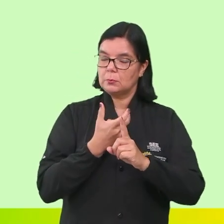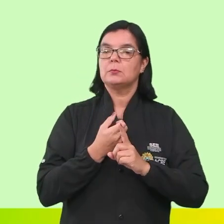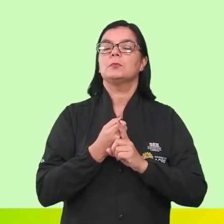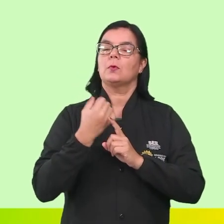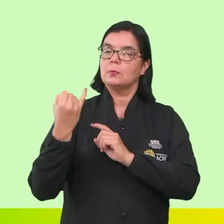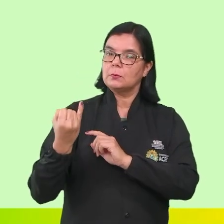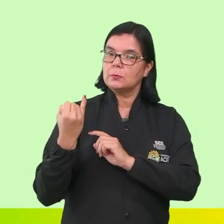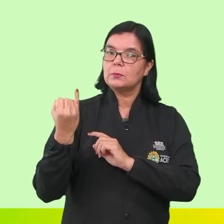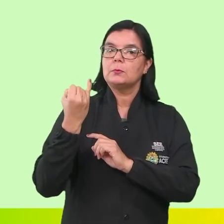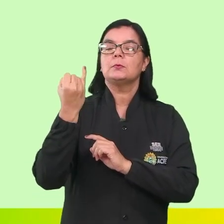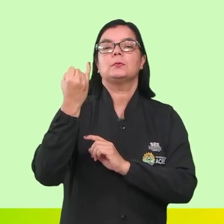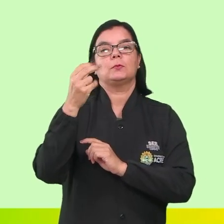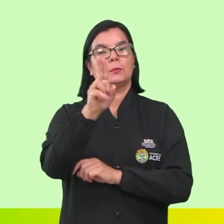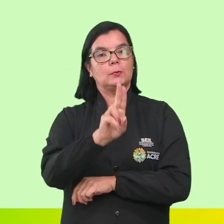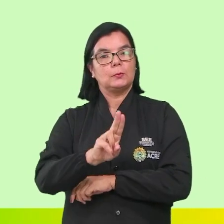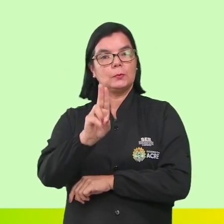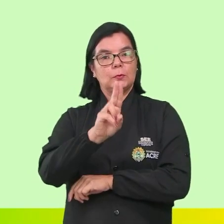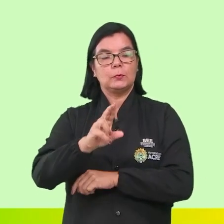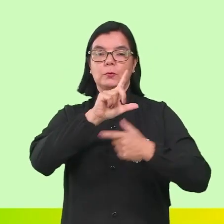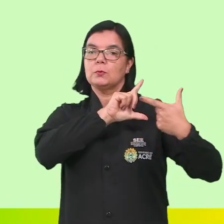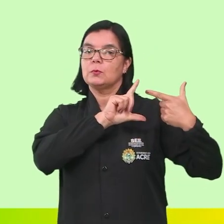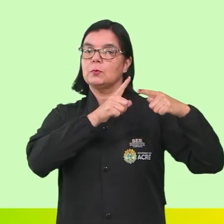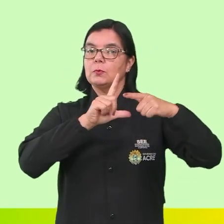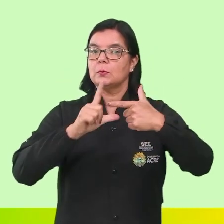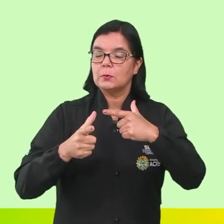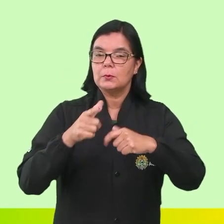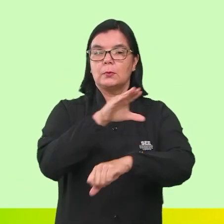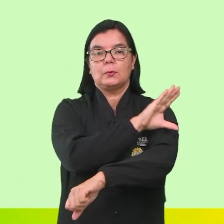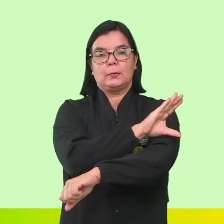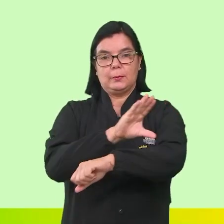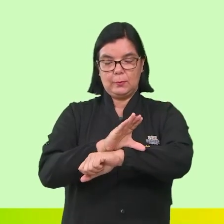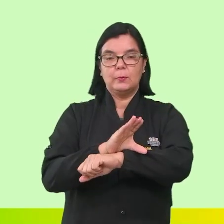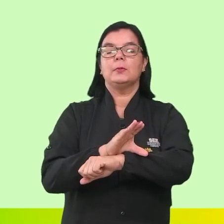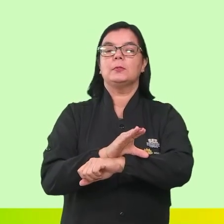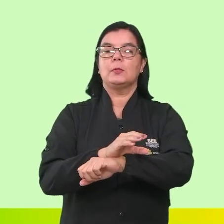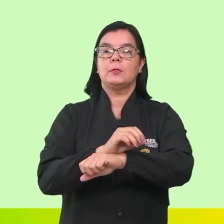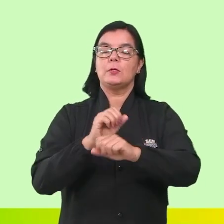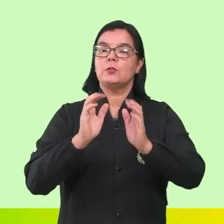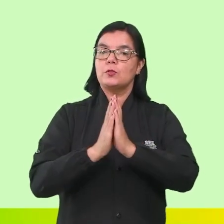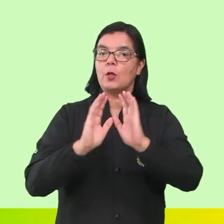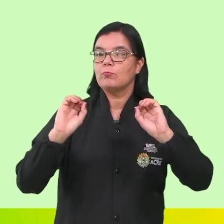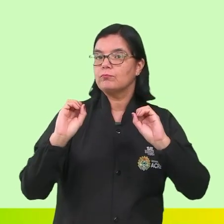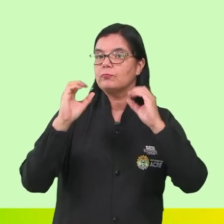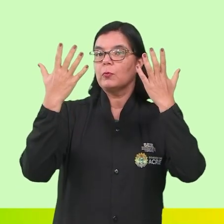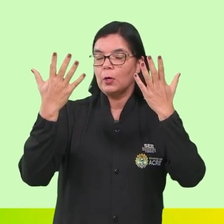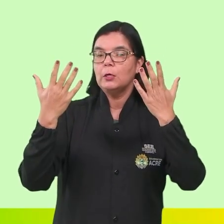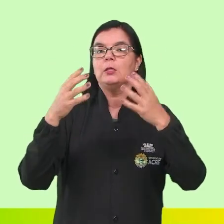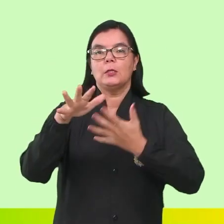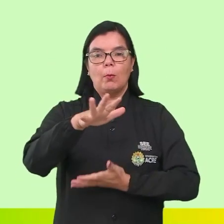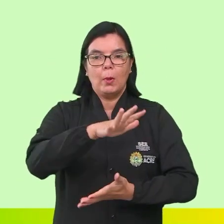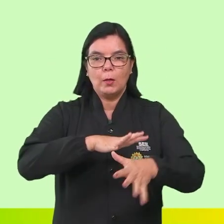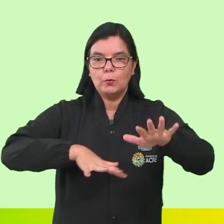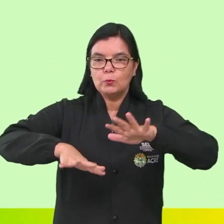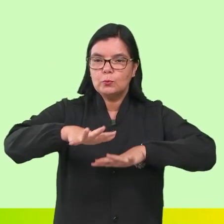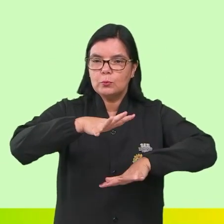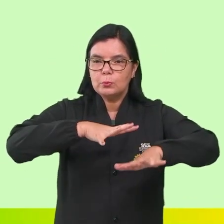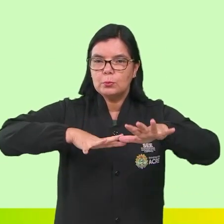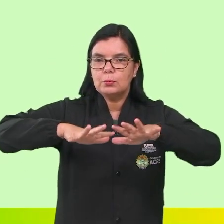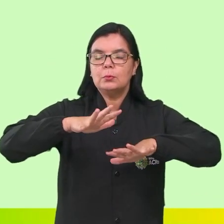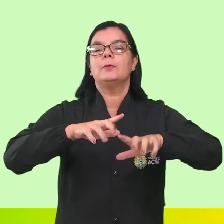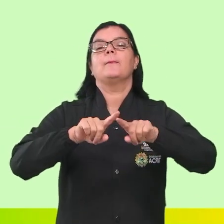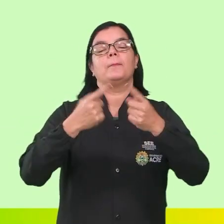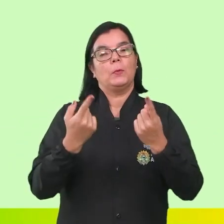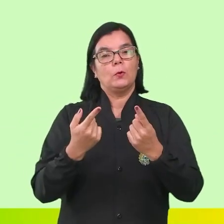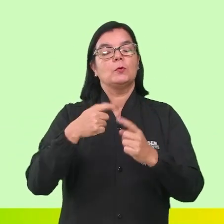muito importantes, usadas em tradições culturais, cerimônias e rituais. Então, elas são usadas por artistas,